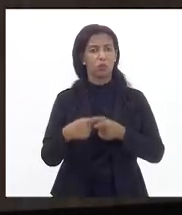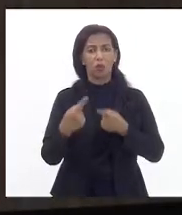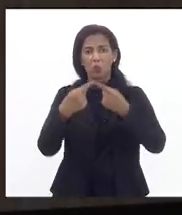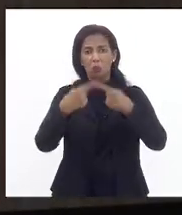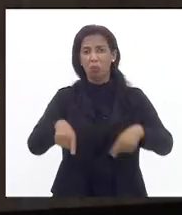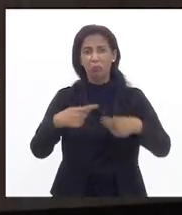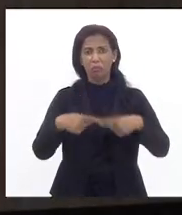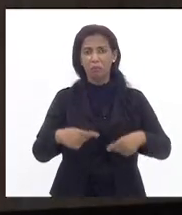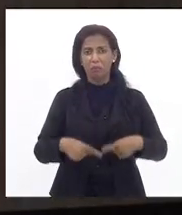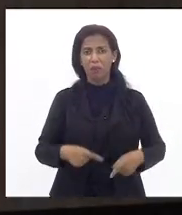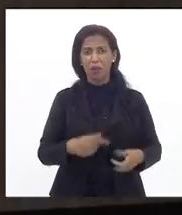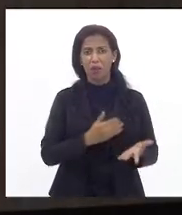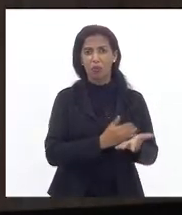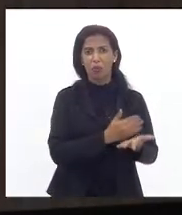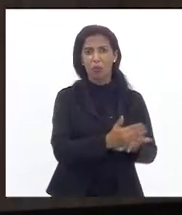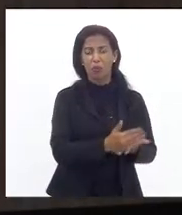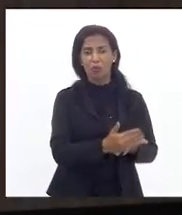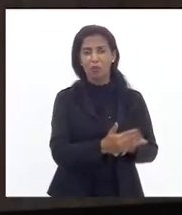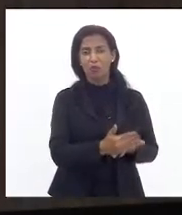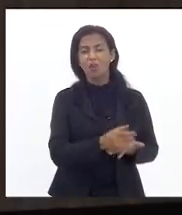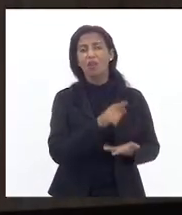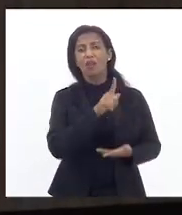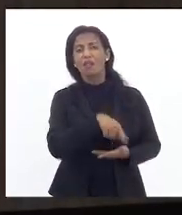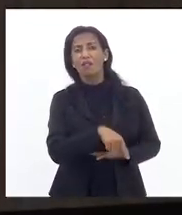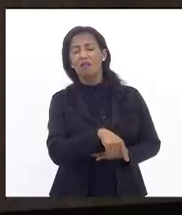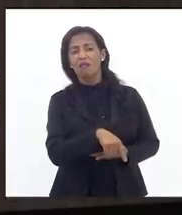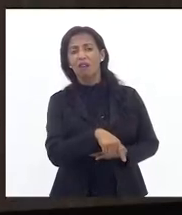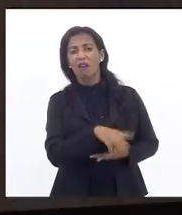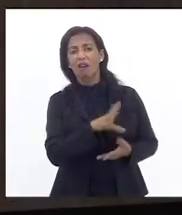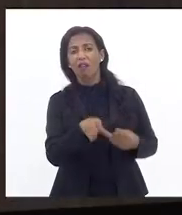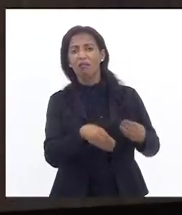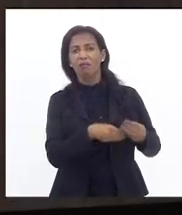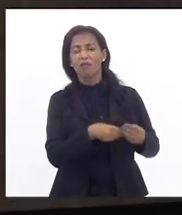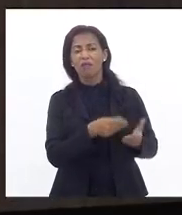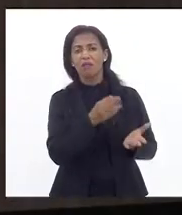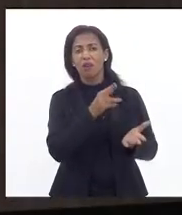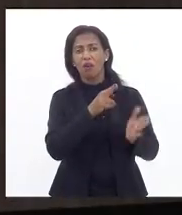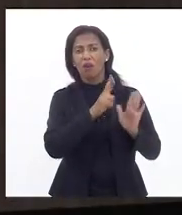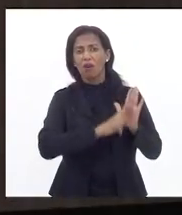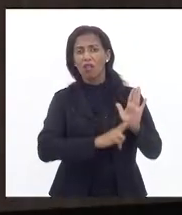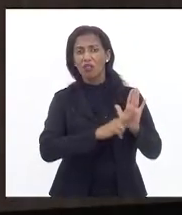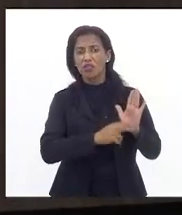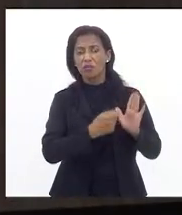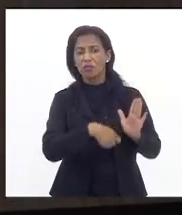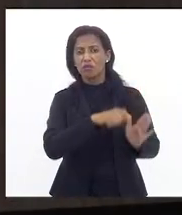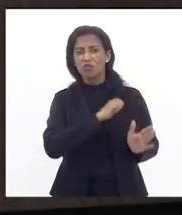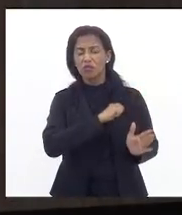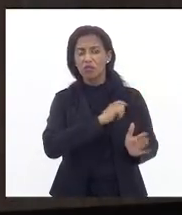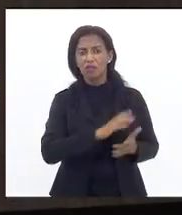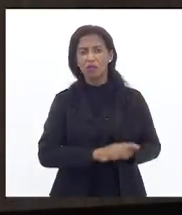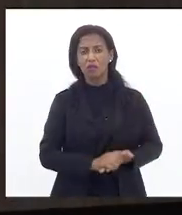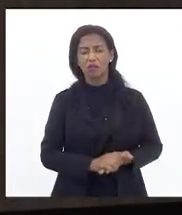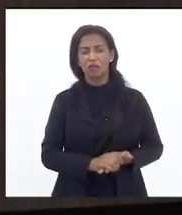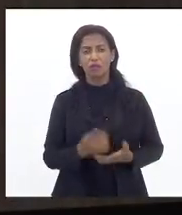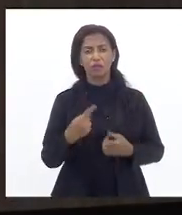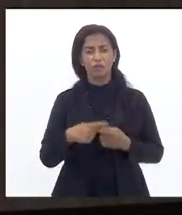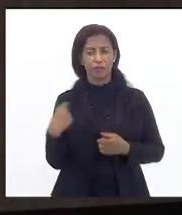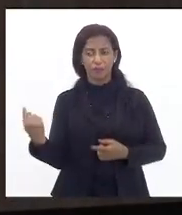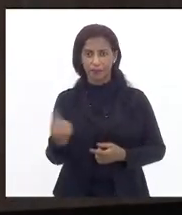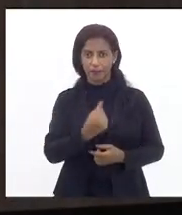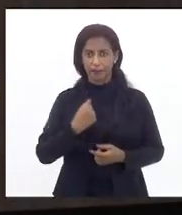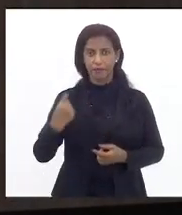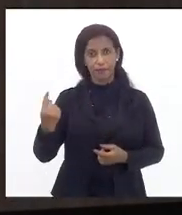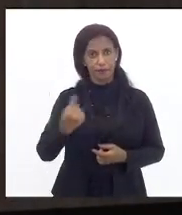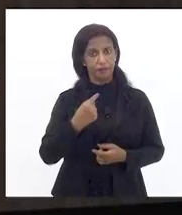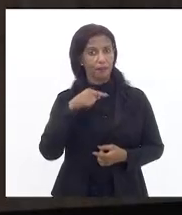discordar amos do princípio Que é adesão ao regime de recuperação fiscal porque para